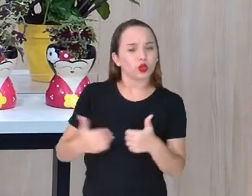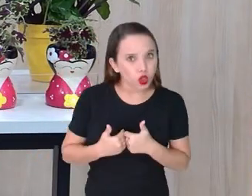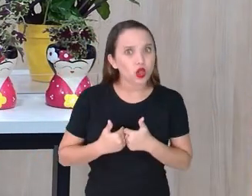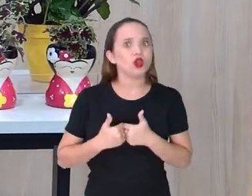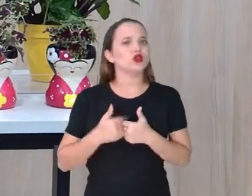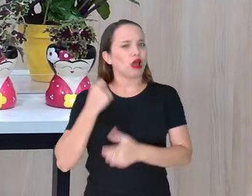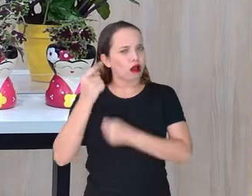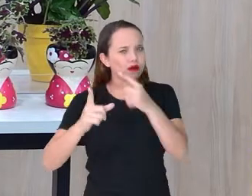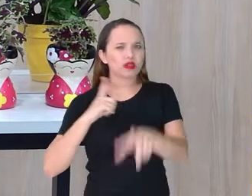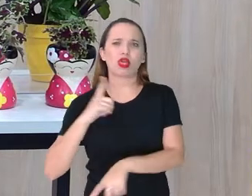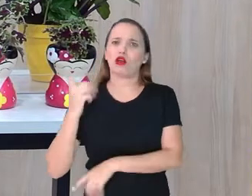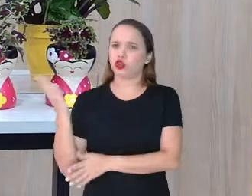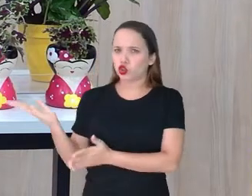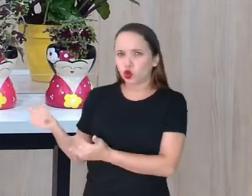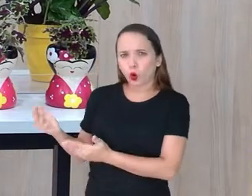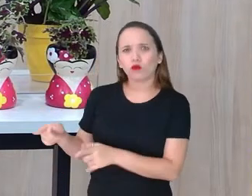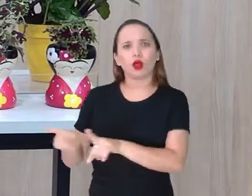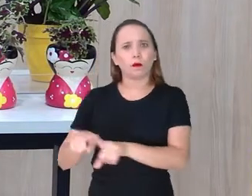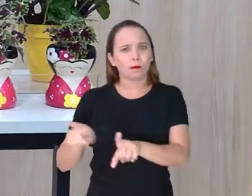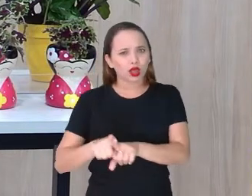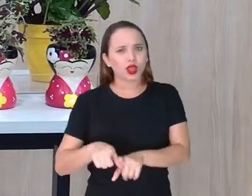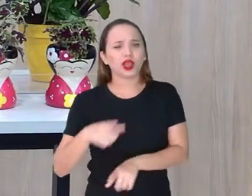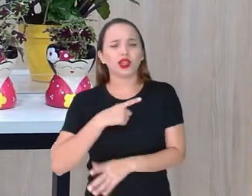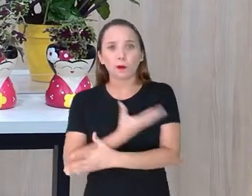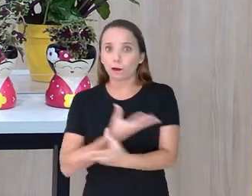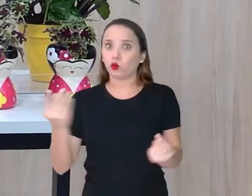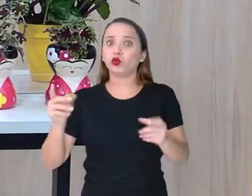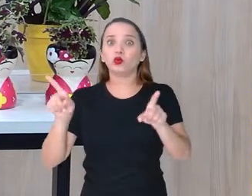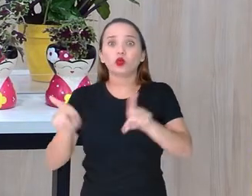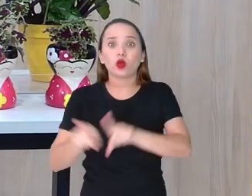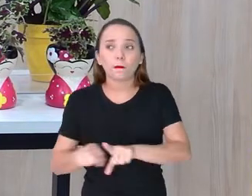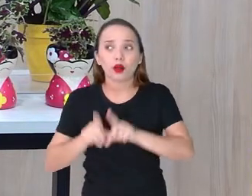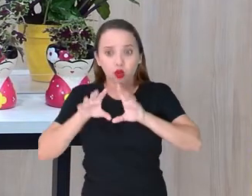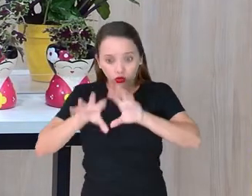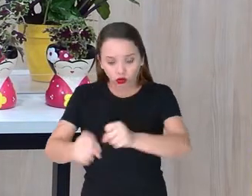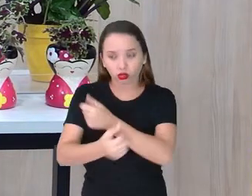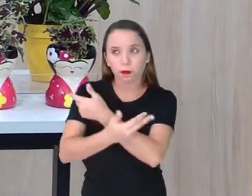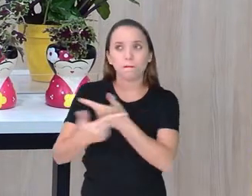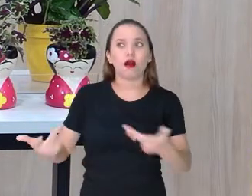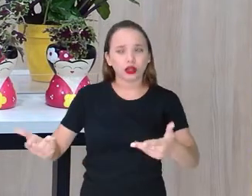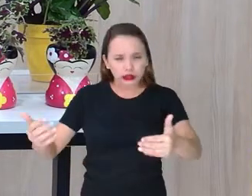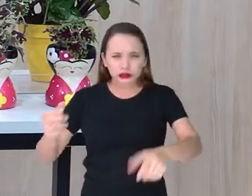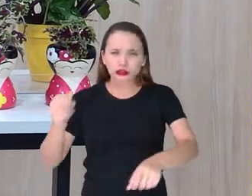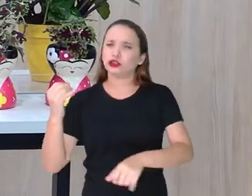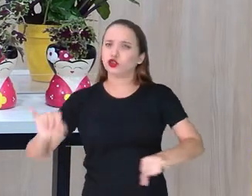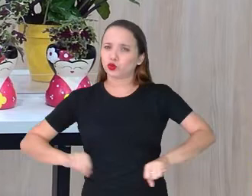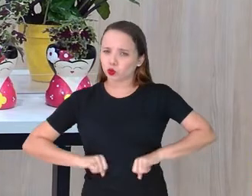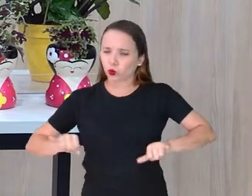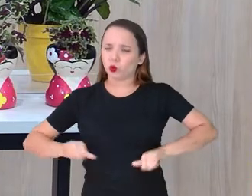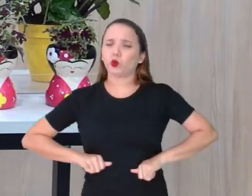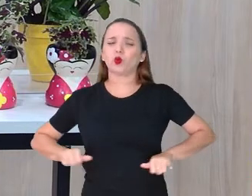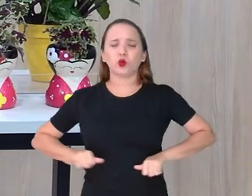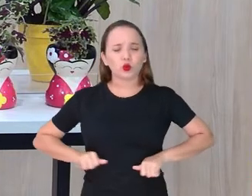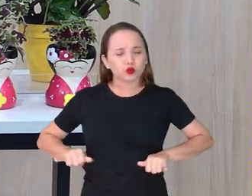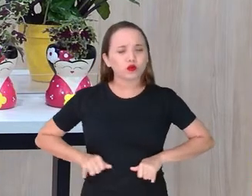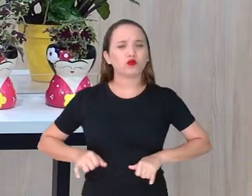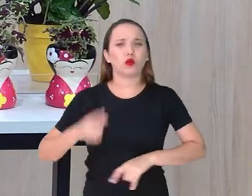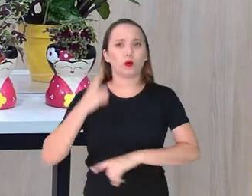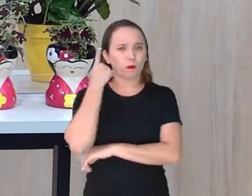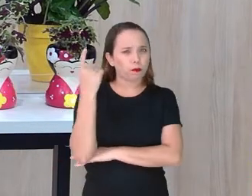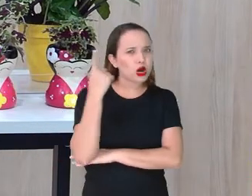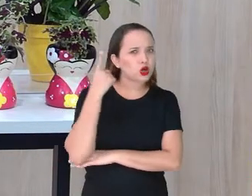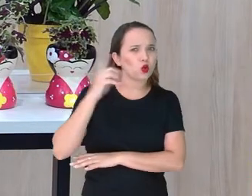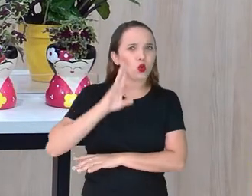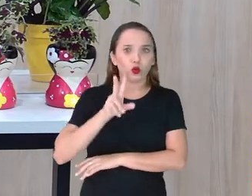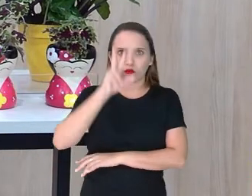muitos jovens que estão aí. E os animais também, eles sofrem muito, muitos animais também adoecem com esse barulho. Então vamos ter